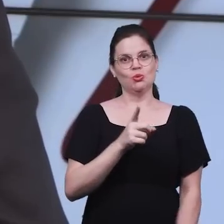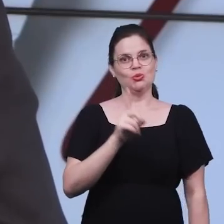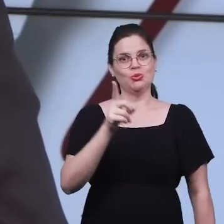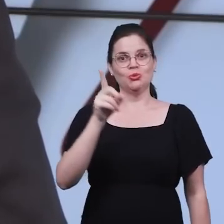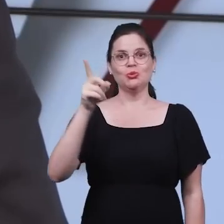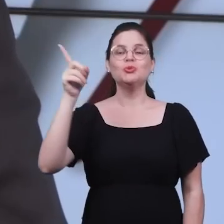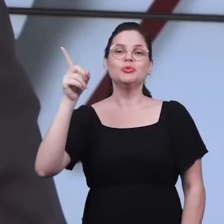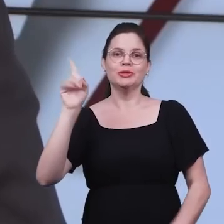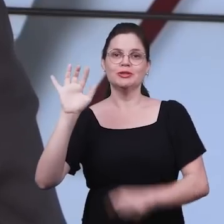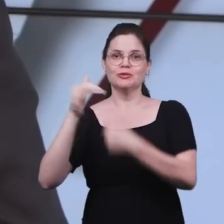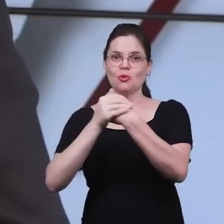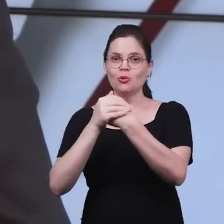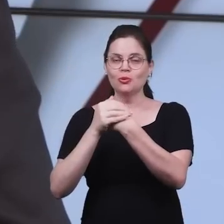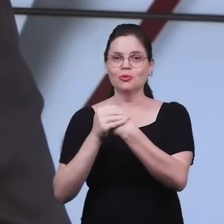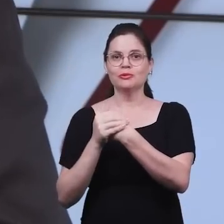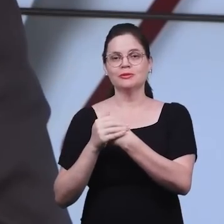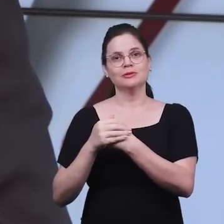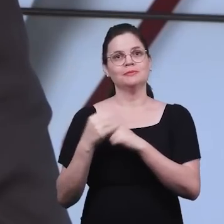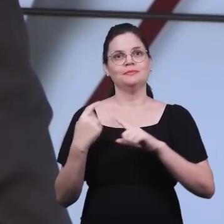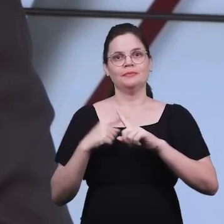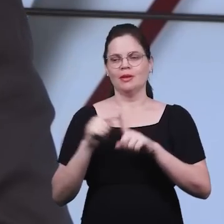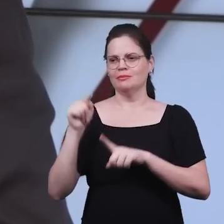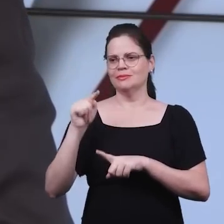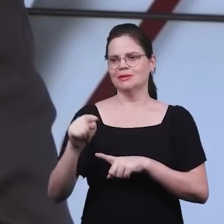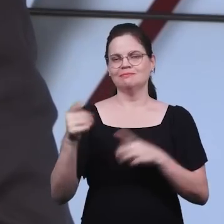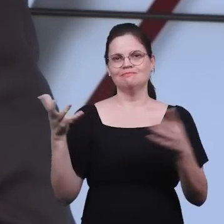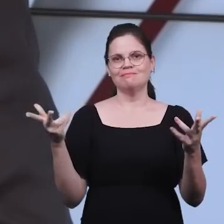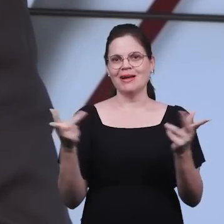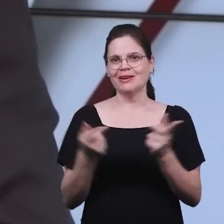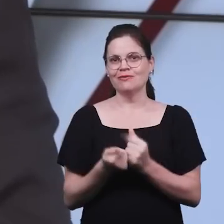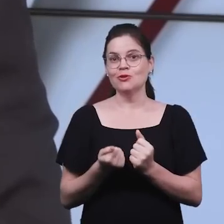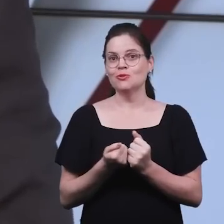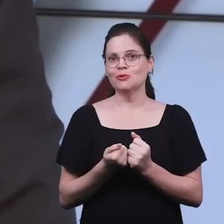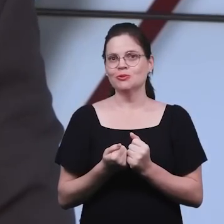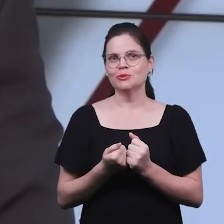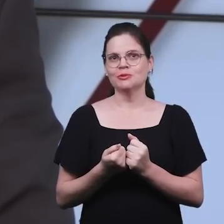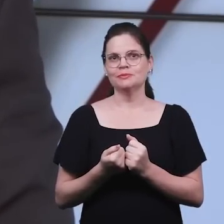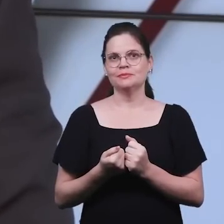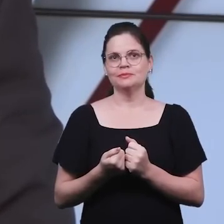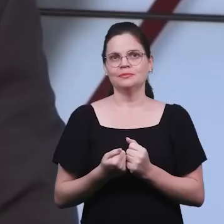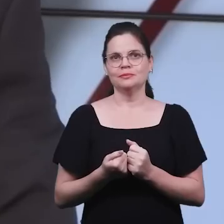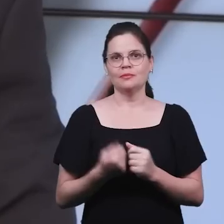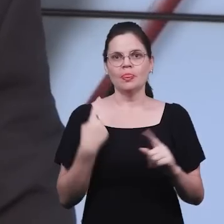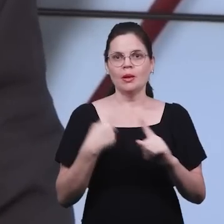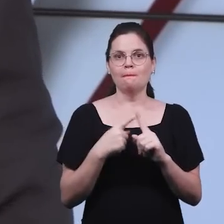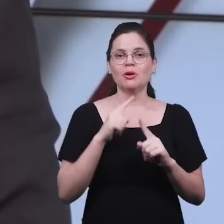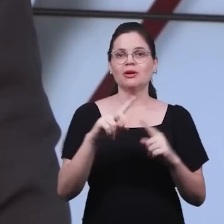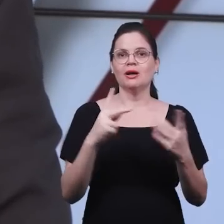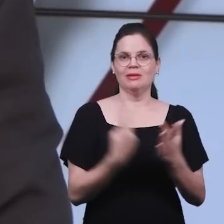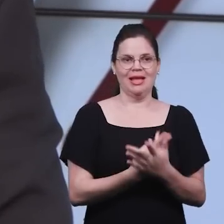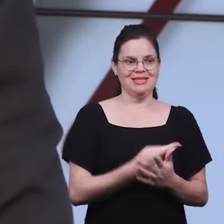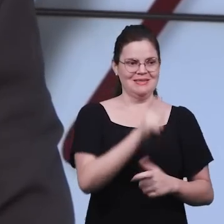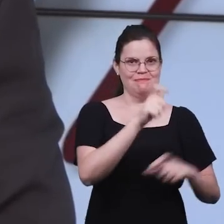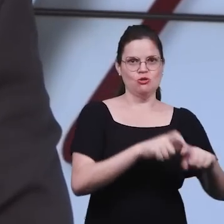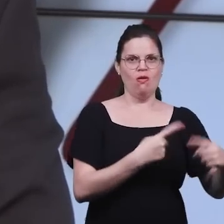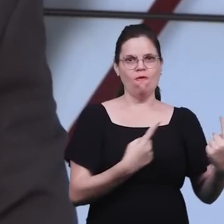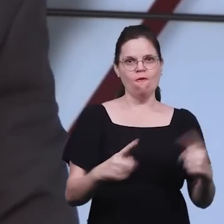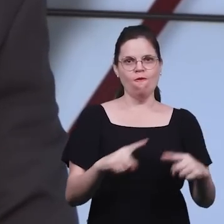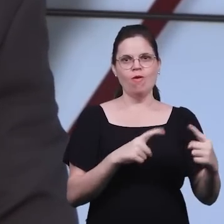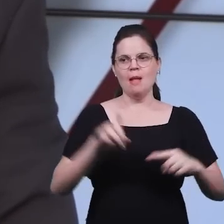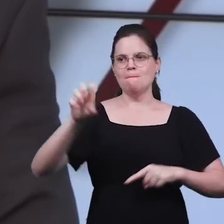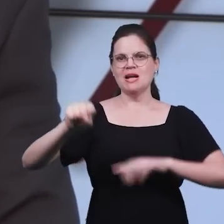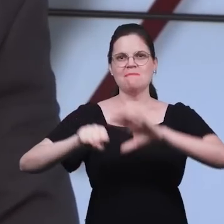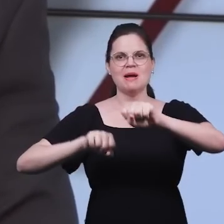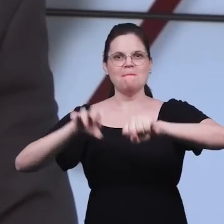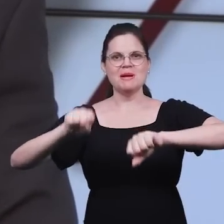algo assim muito maravilhoso, como a palavra, né, eles perseguiam para queimar a tradução que eles tinham feito, e hoje